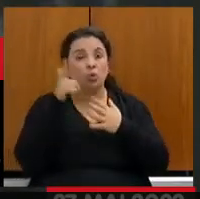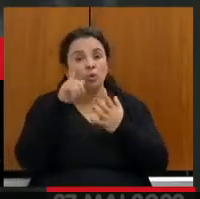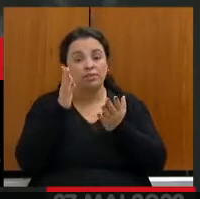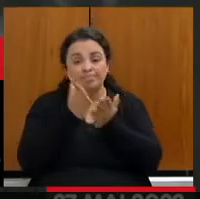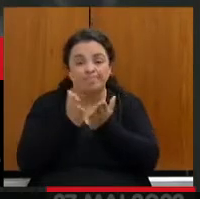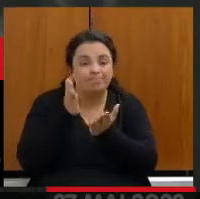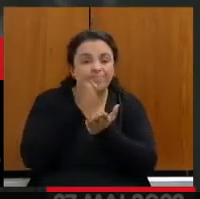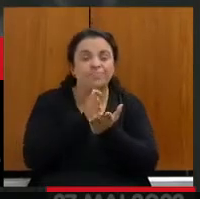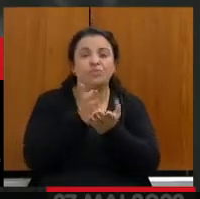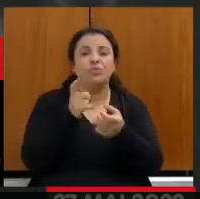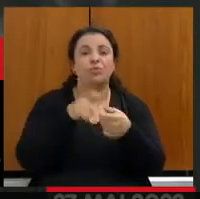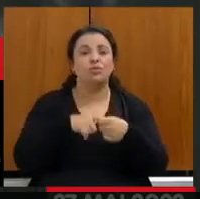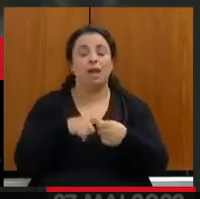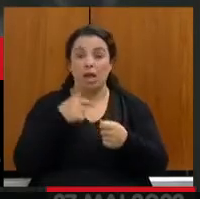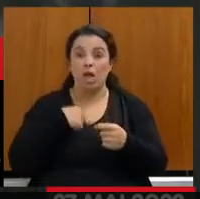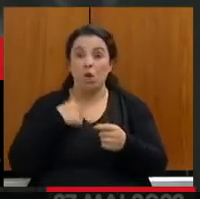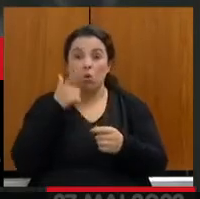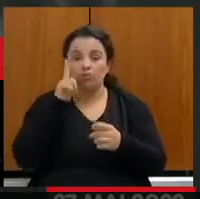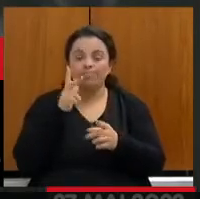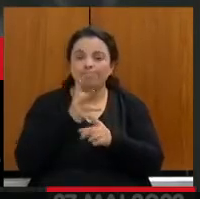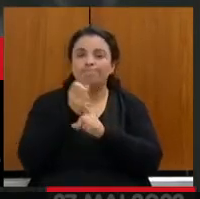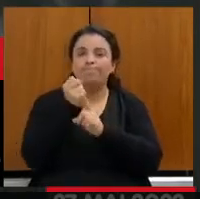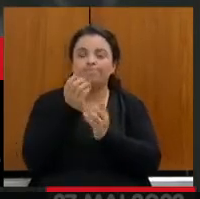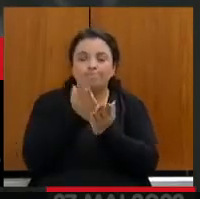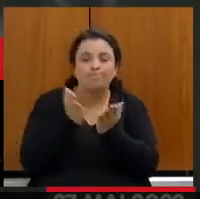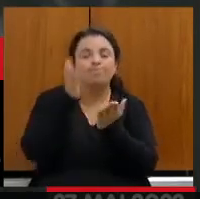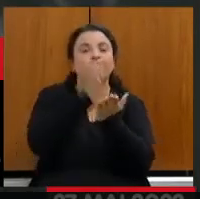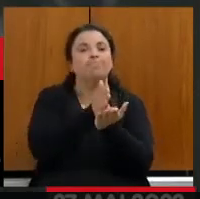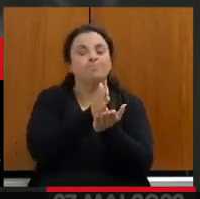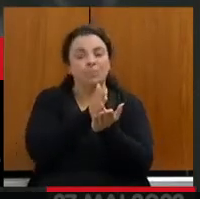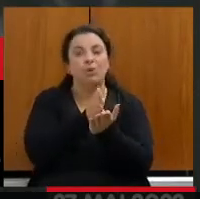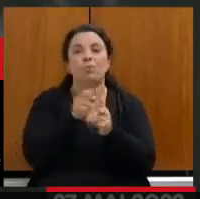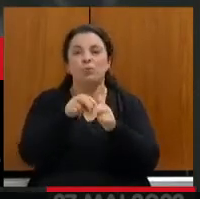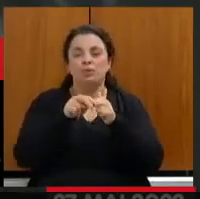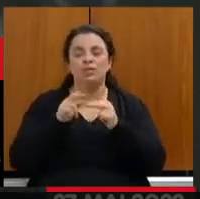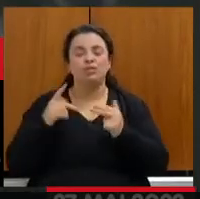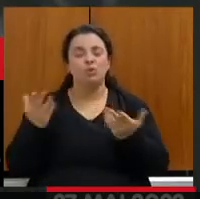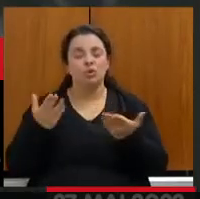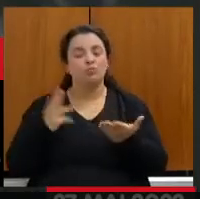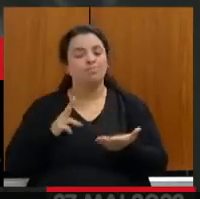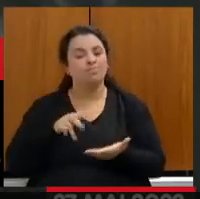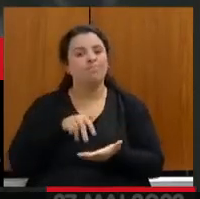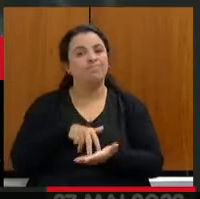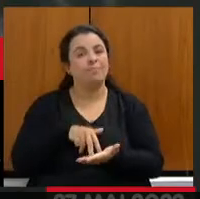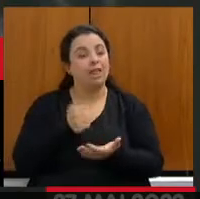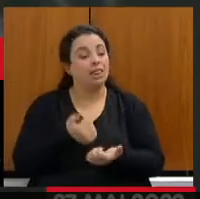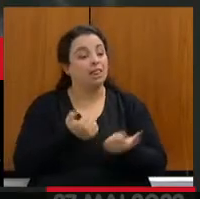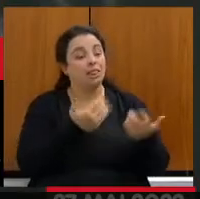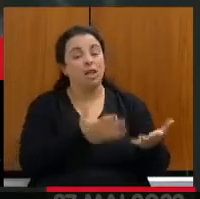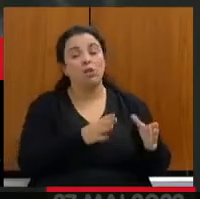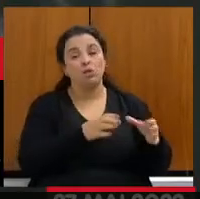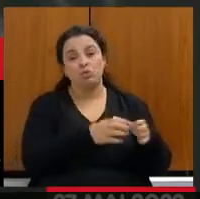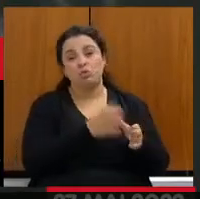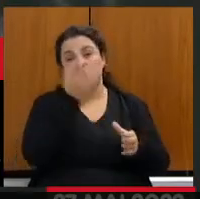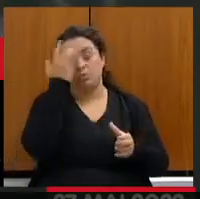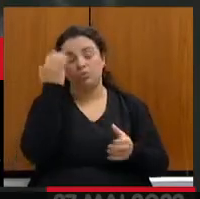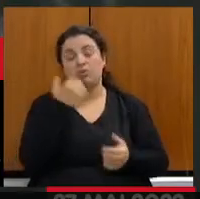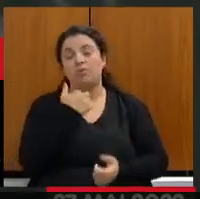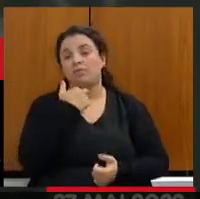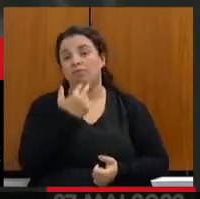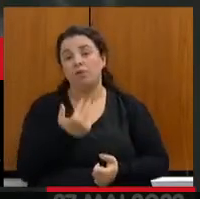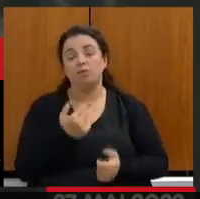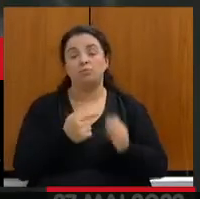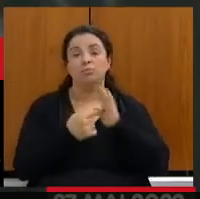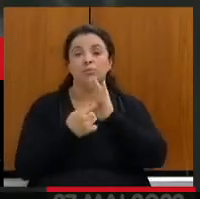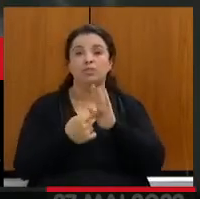eu encontrei por isso que estou aqui dando voz a essas pessoas não é para mostrar para poder falar